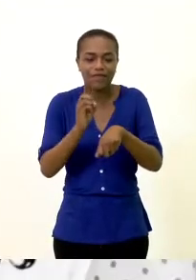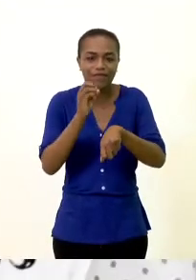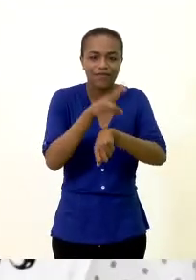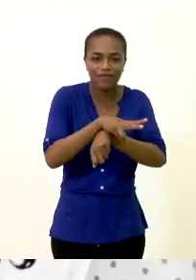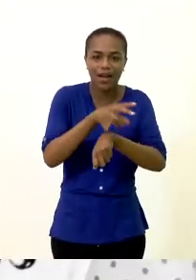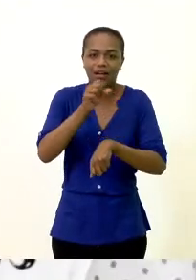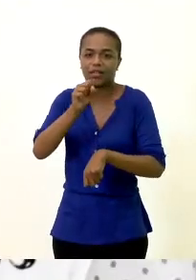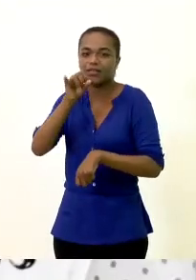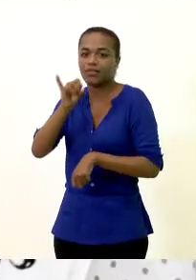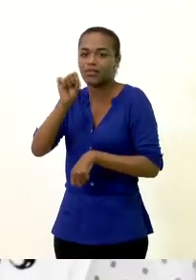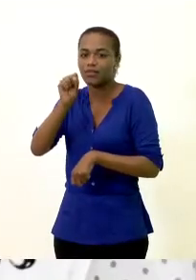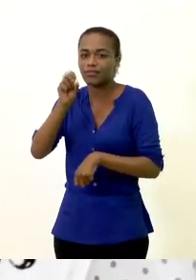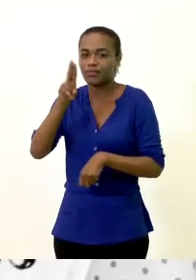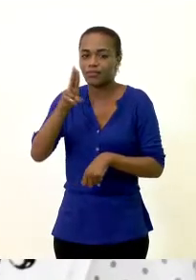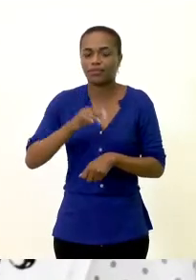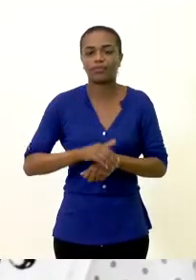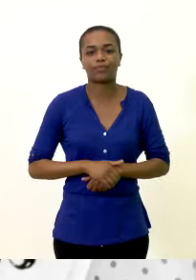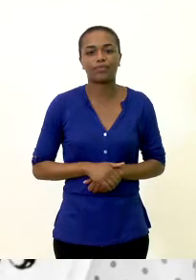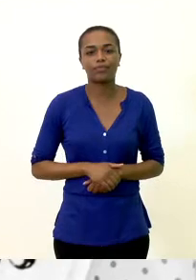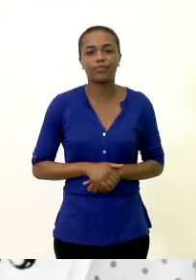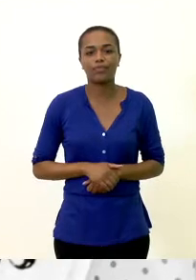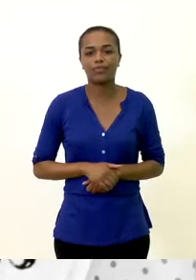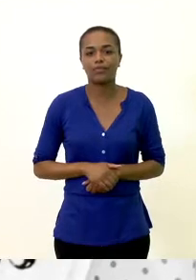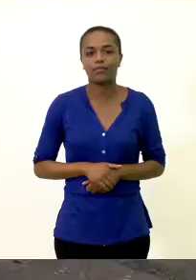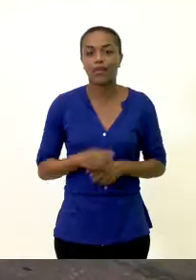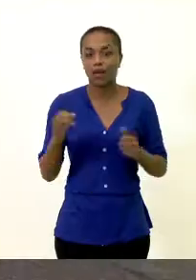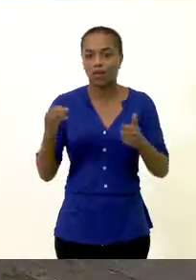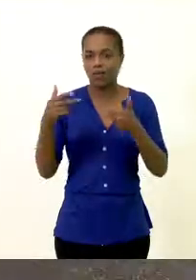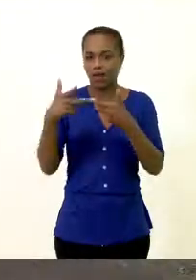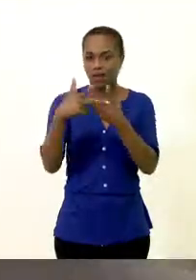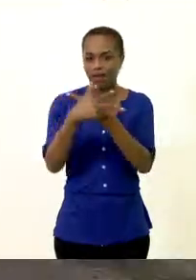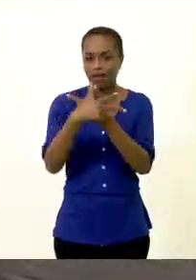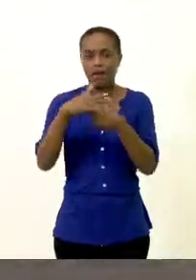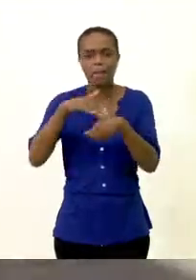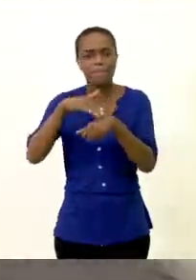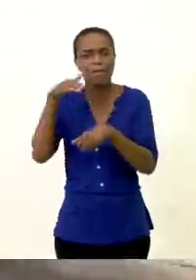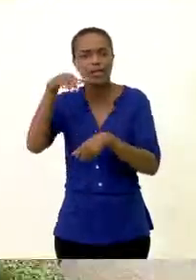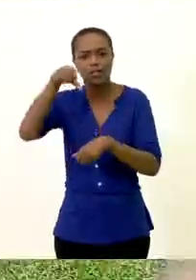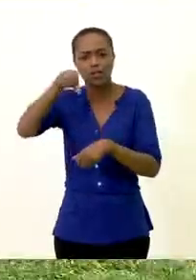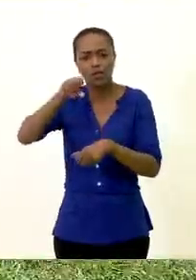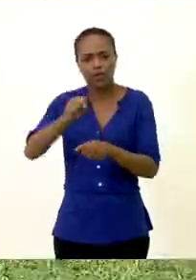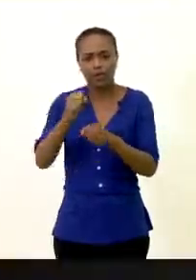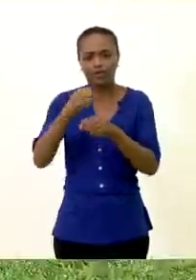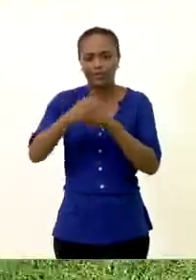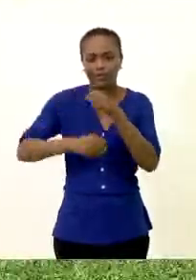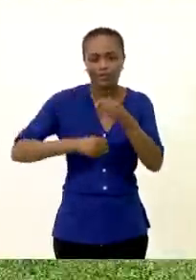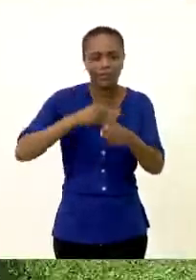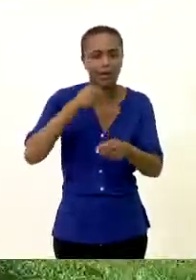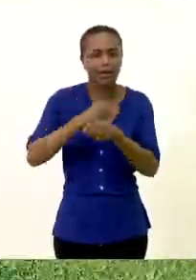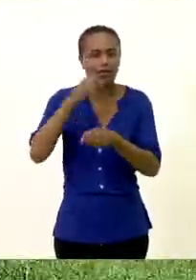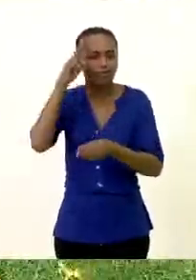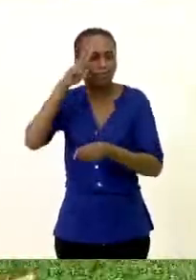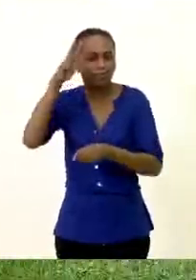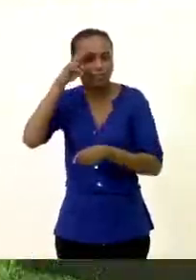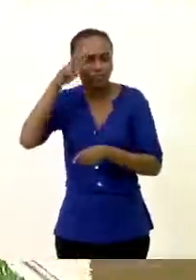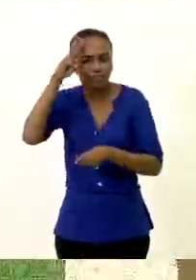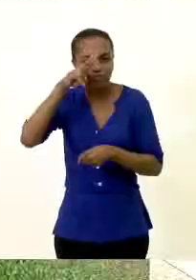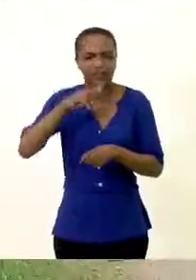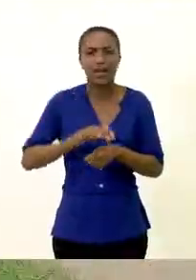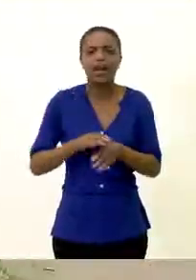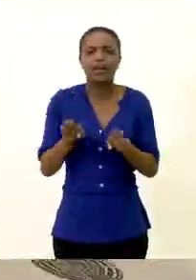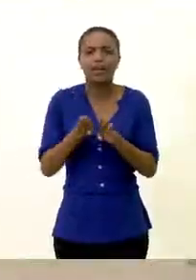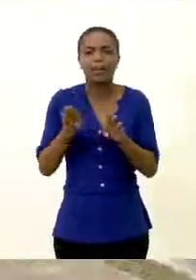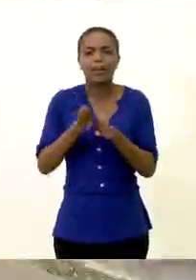da universidade por meio do SISU. A Universidade Federal de Viçosa possui mais de